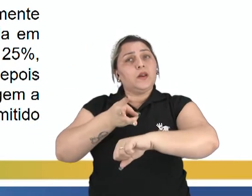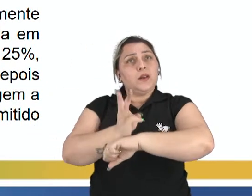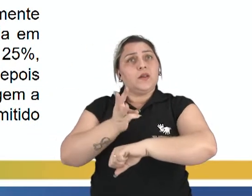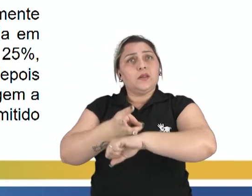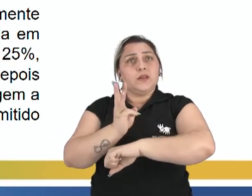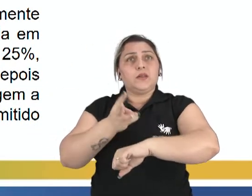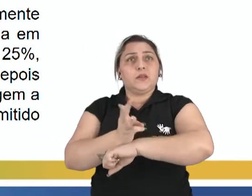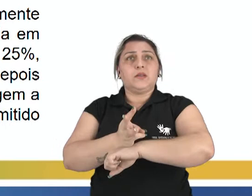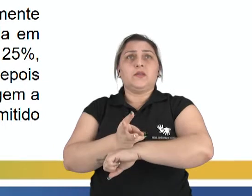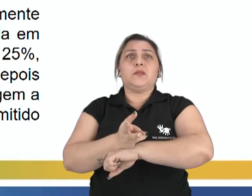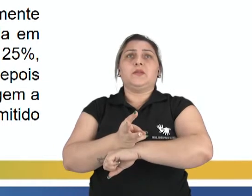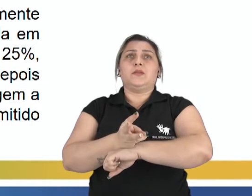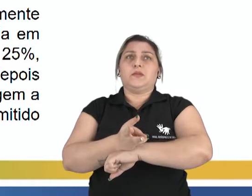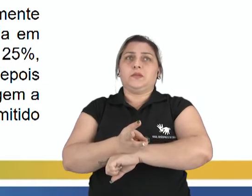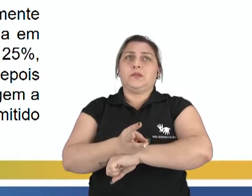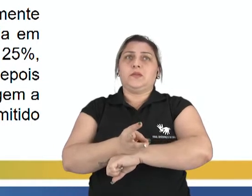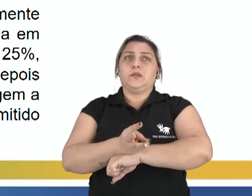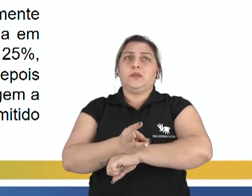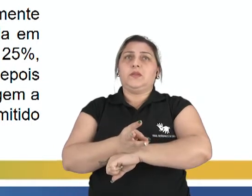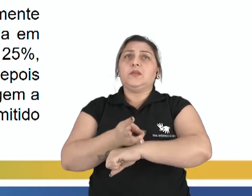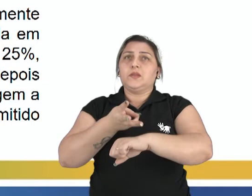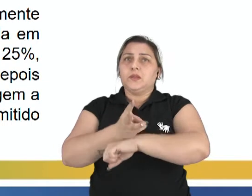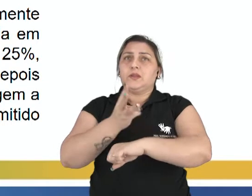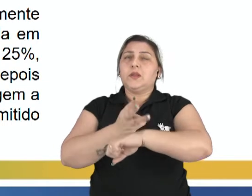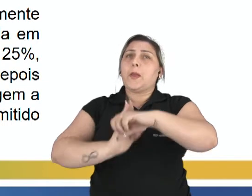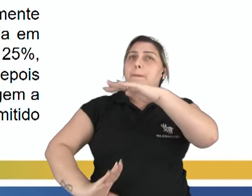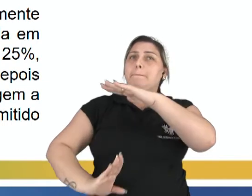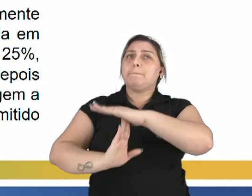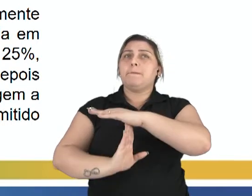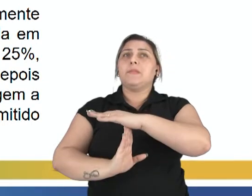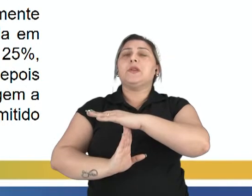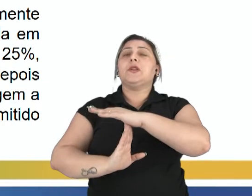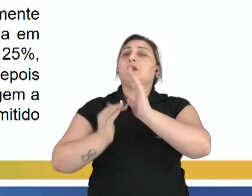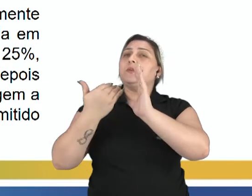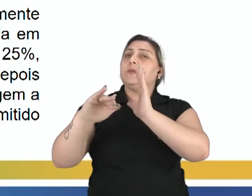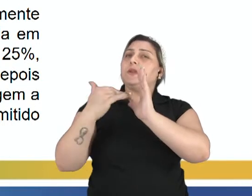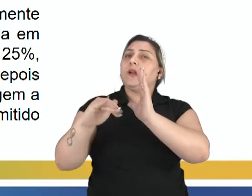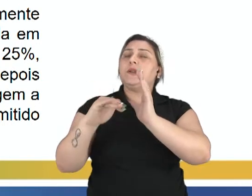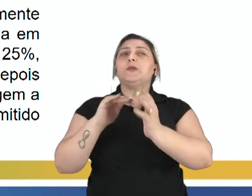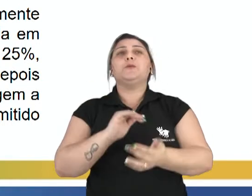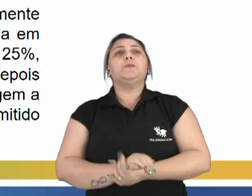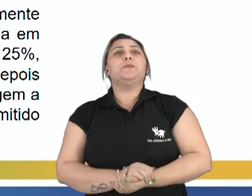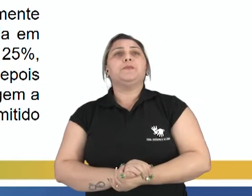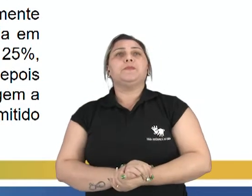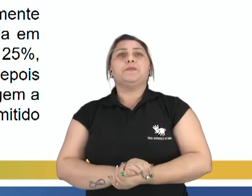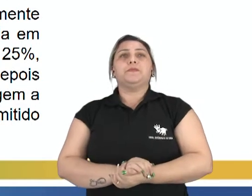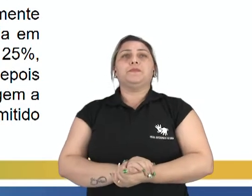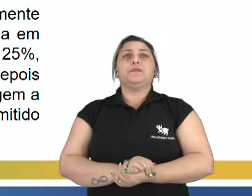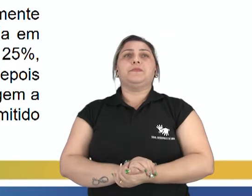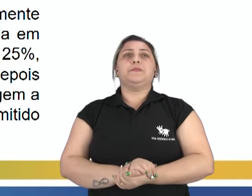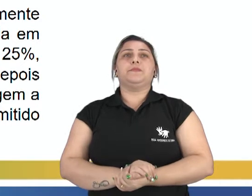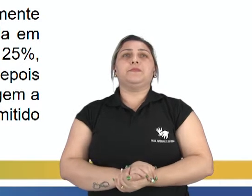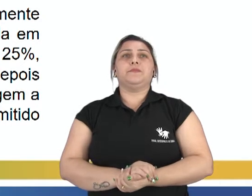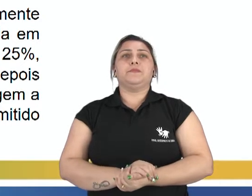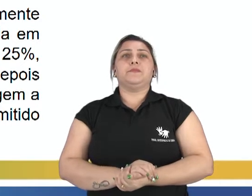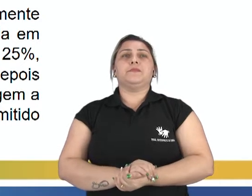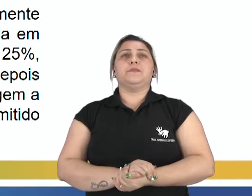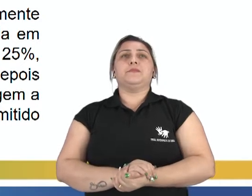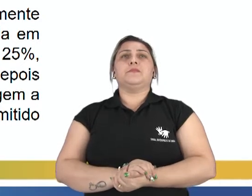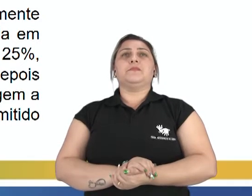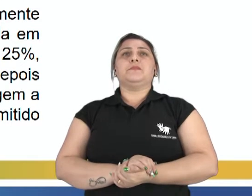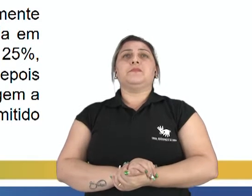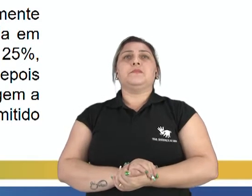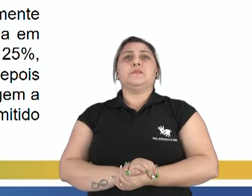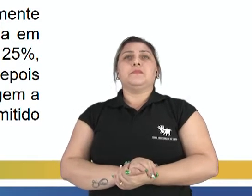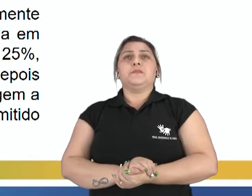assim, contra desinformação, WhatsApp limita encaminhamento de mensagens, tá? Isso aí